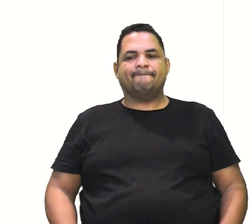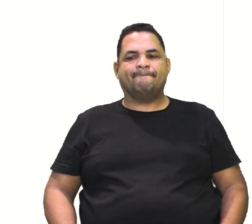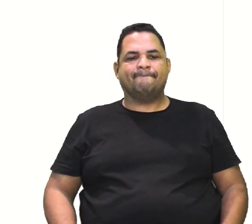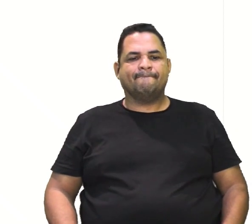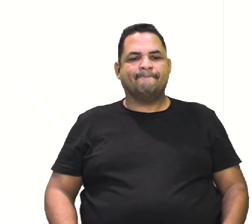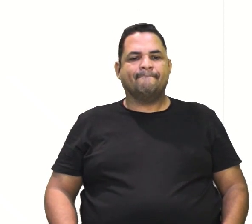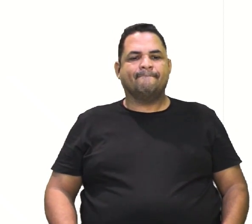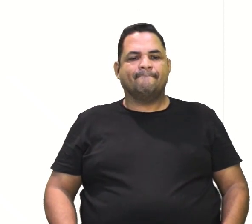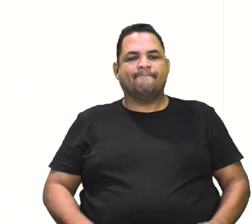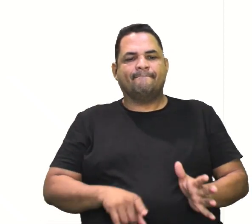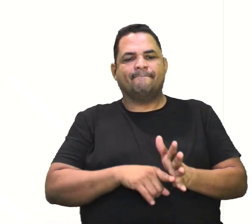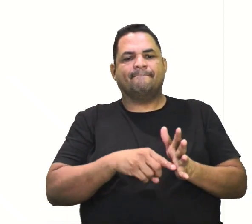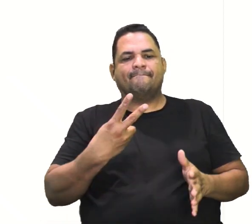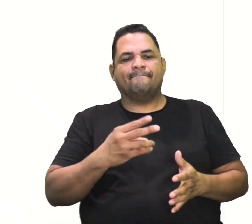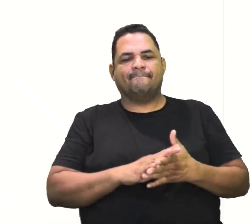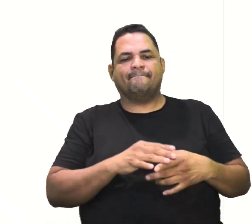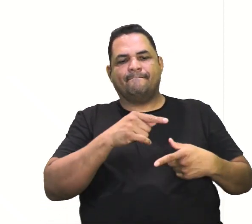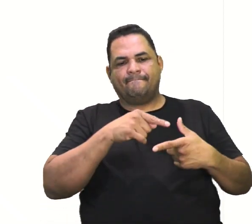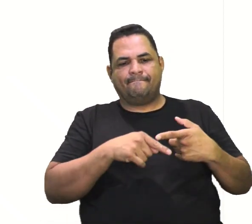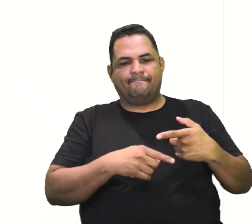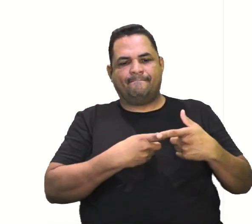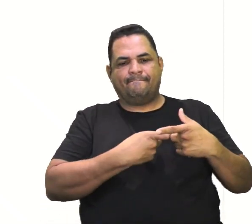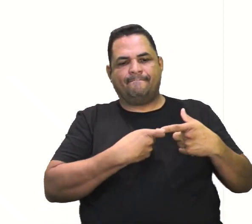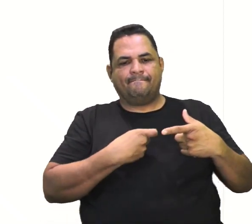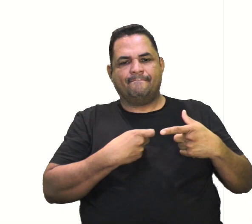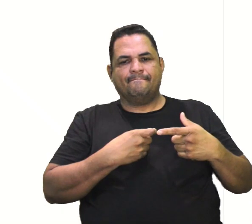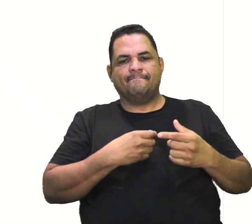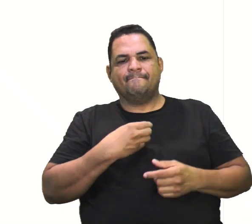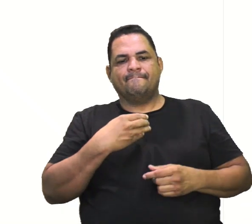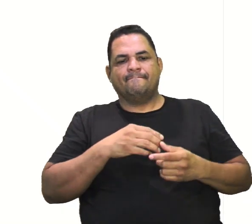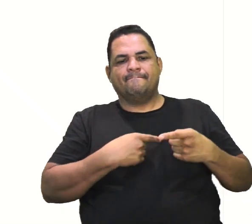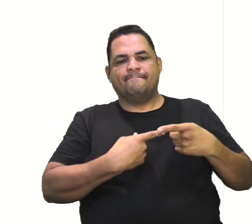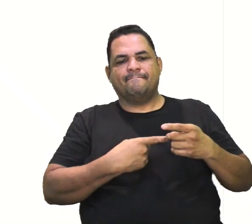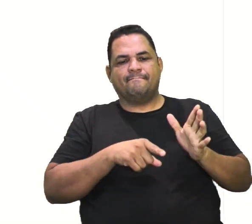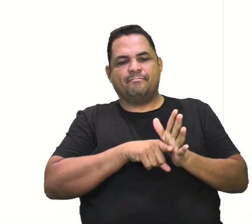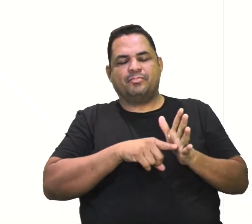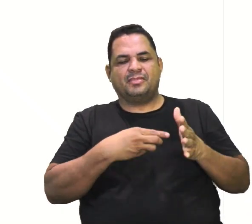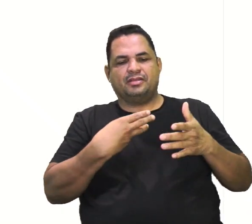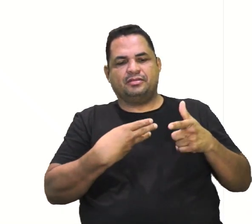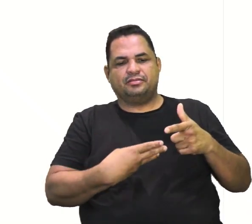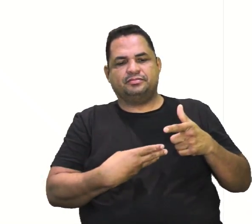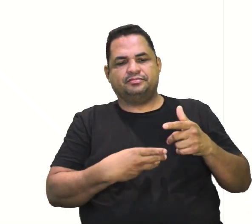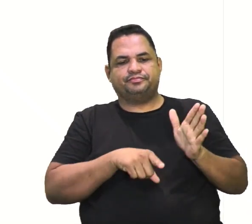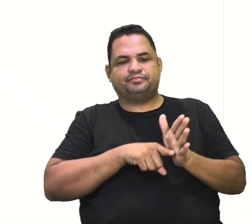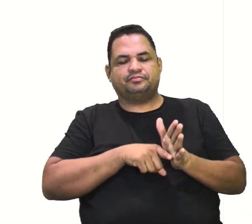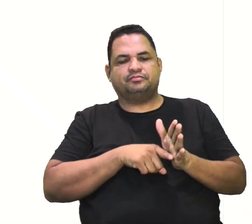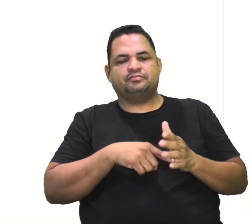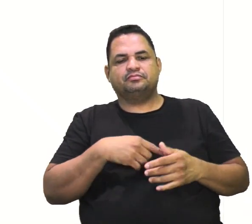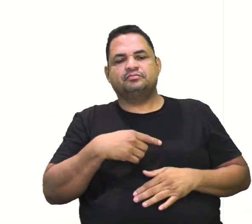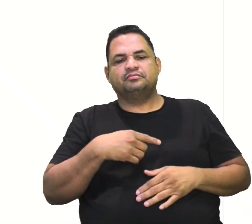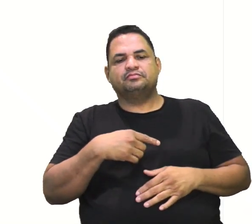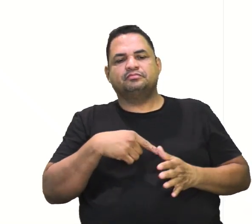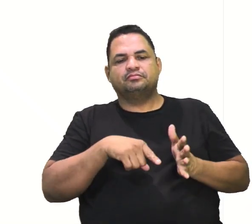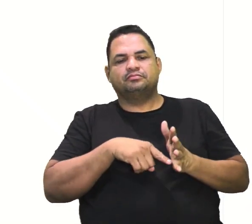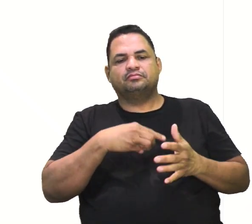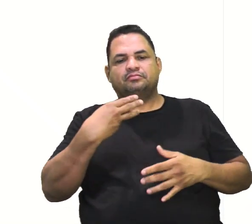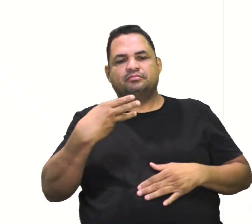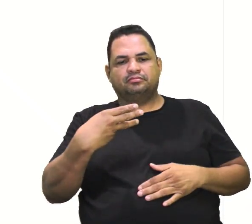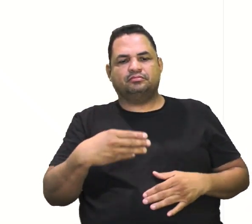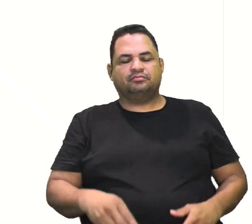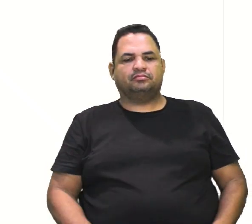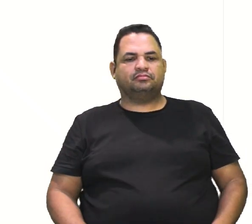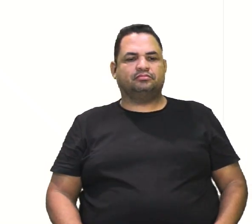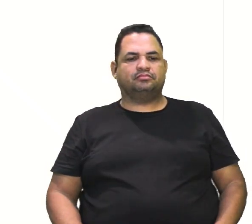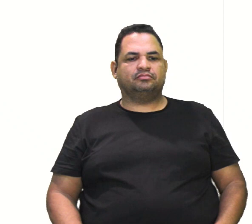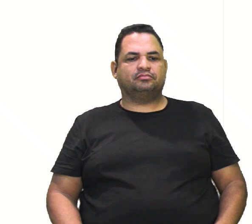o y do A, 2. Sobre x do B. Menos 3. Menos 3, menos x do A. 3.